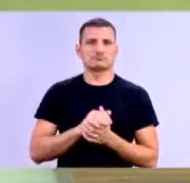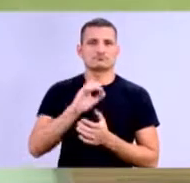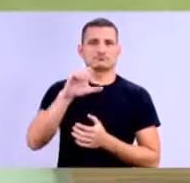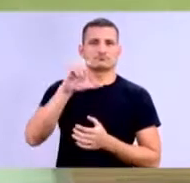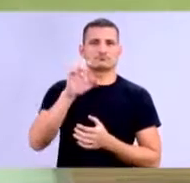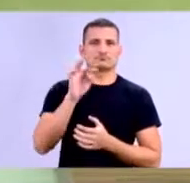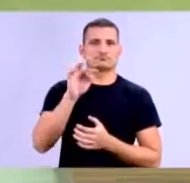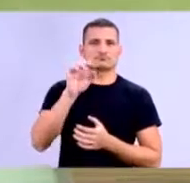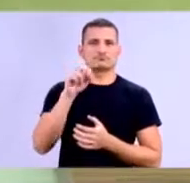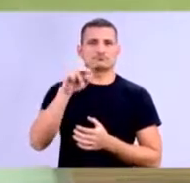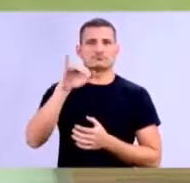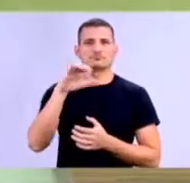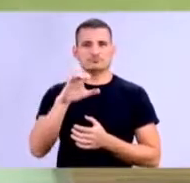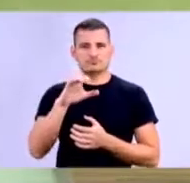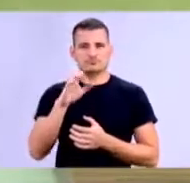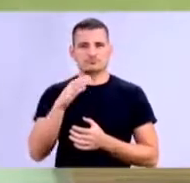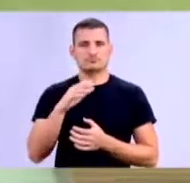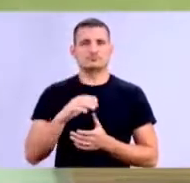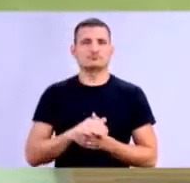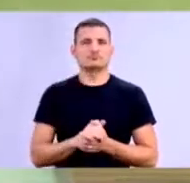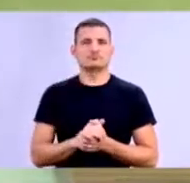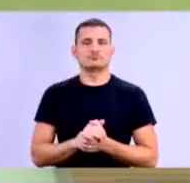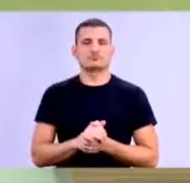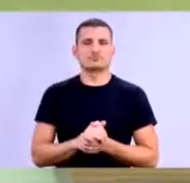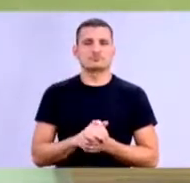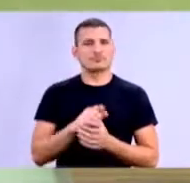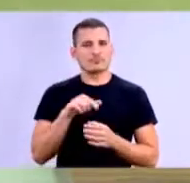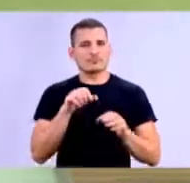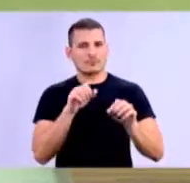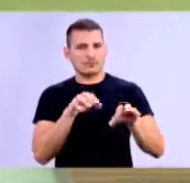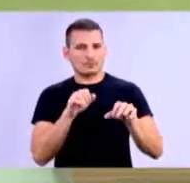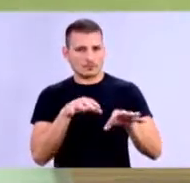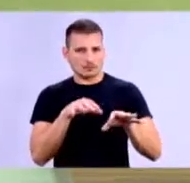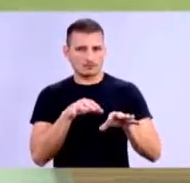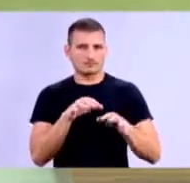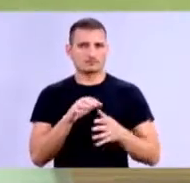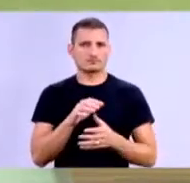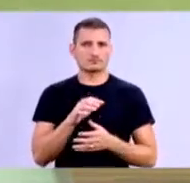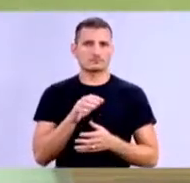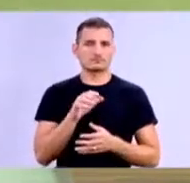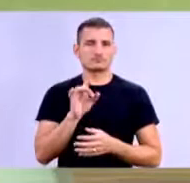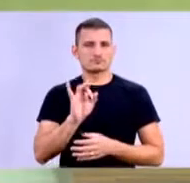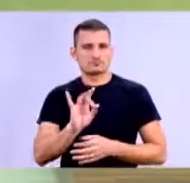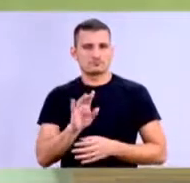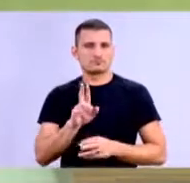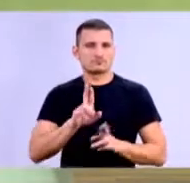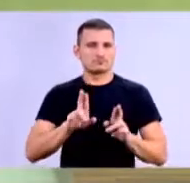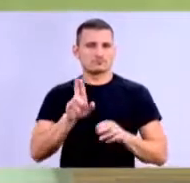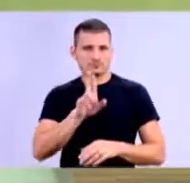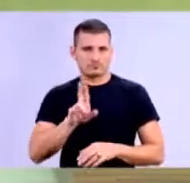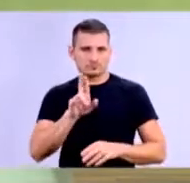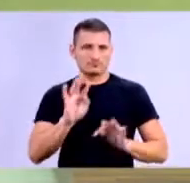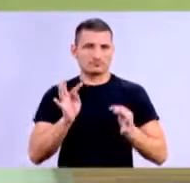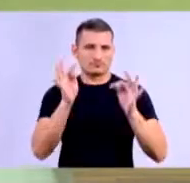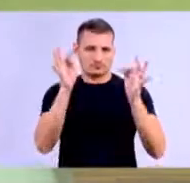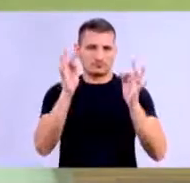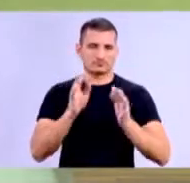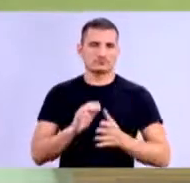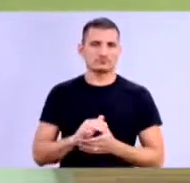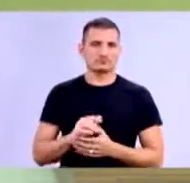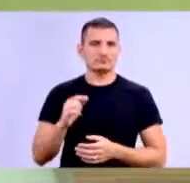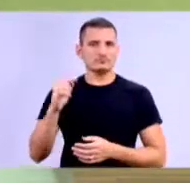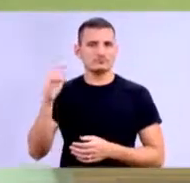ensino. Então, é um ensino que ocorre exclusivamente por meio das tecnologias. No